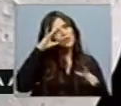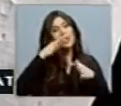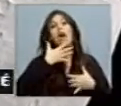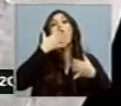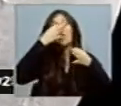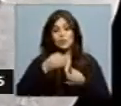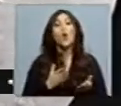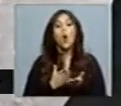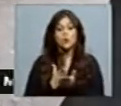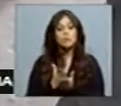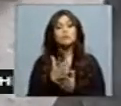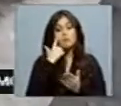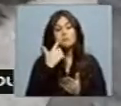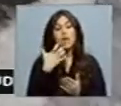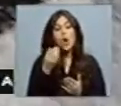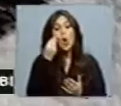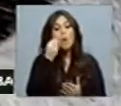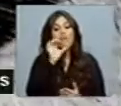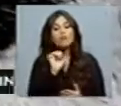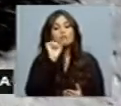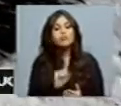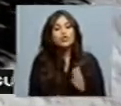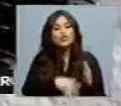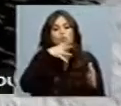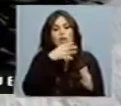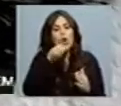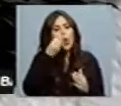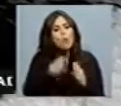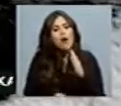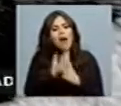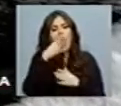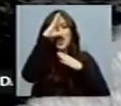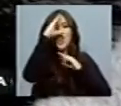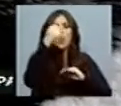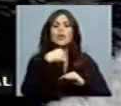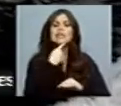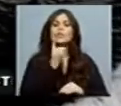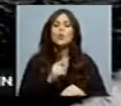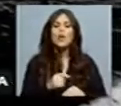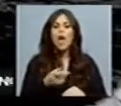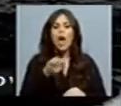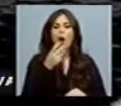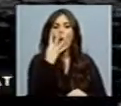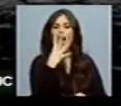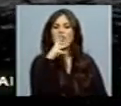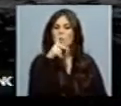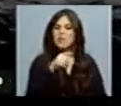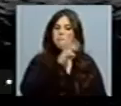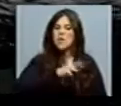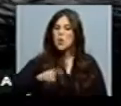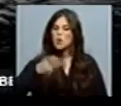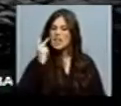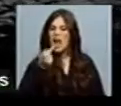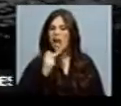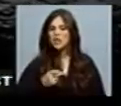a ser predominante sobre que nos explica como é que a nossa Lua se formou e que diz que há mais de 4 mil milhões de anos um corpo mais